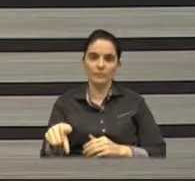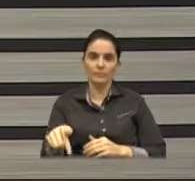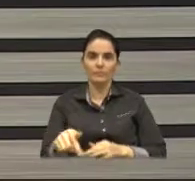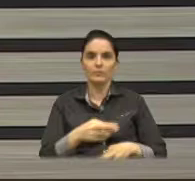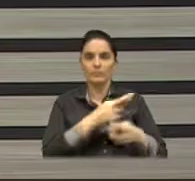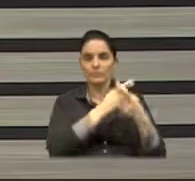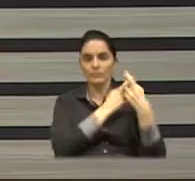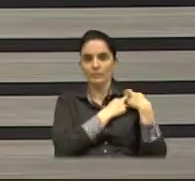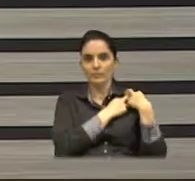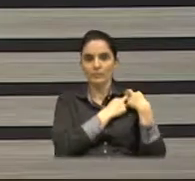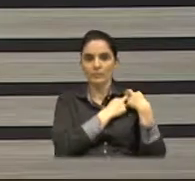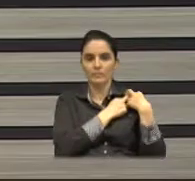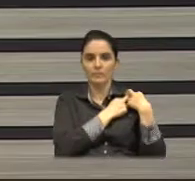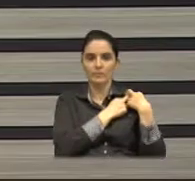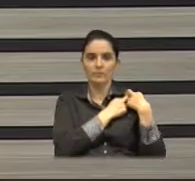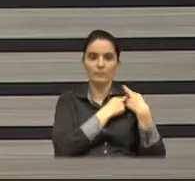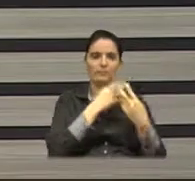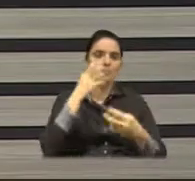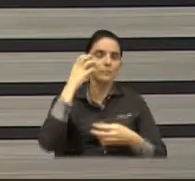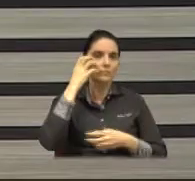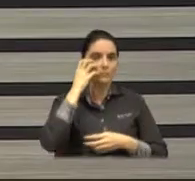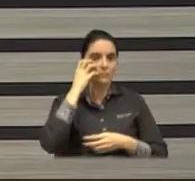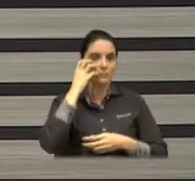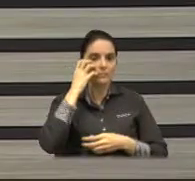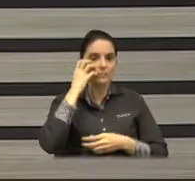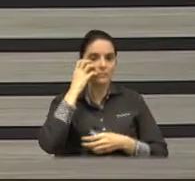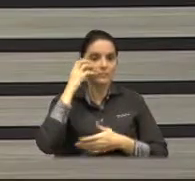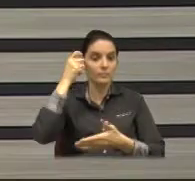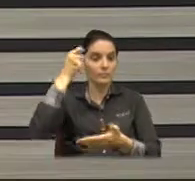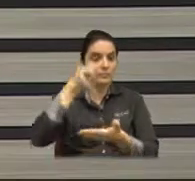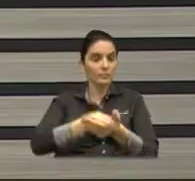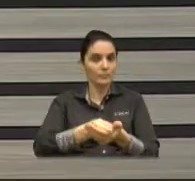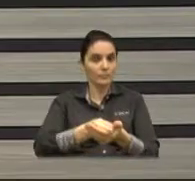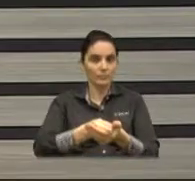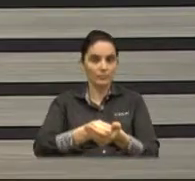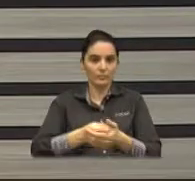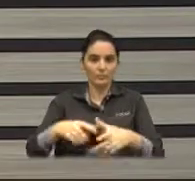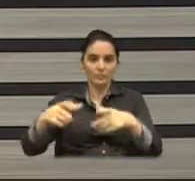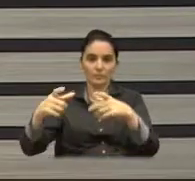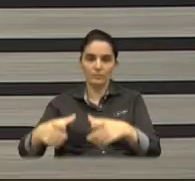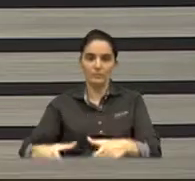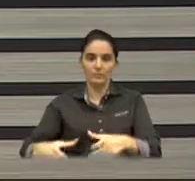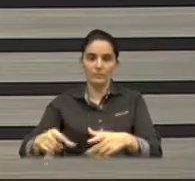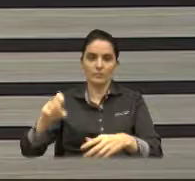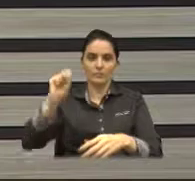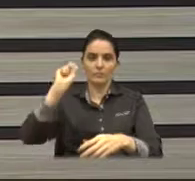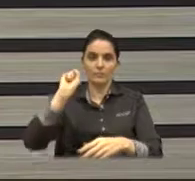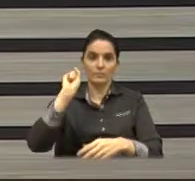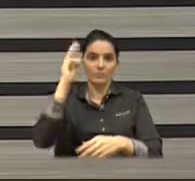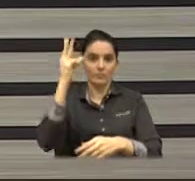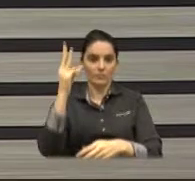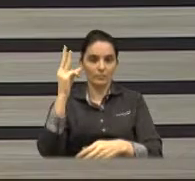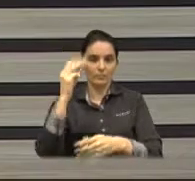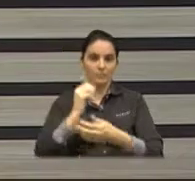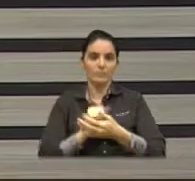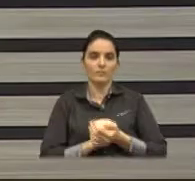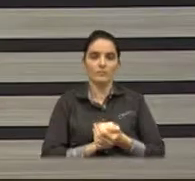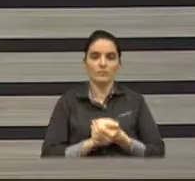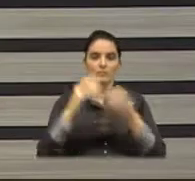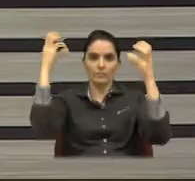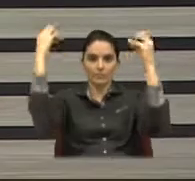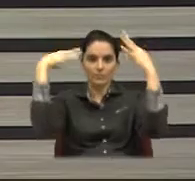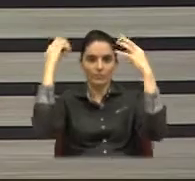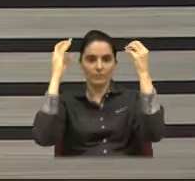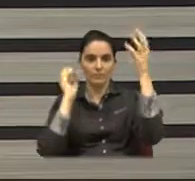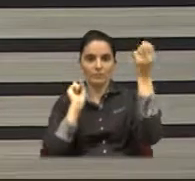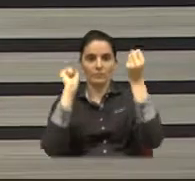49/2017. De autoria do novo vereador Marcelo Rossi, que dispõe sobre a obrigatoriedade de casas de shows,